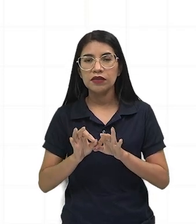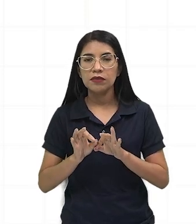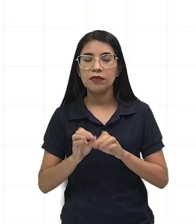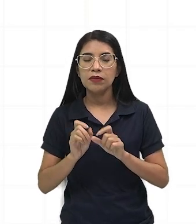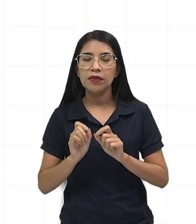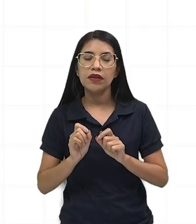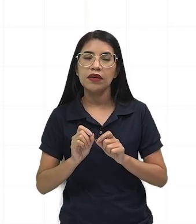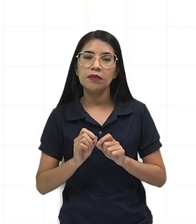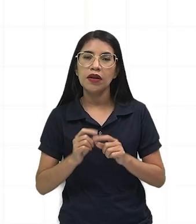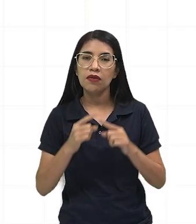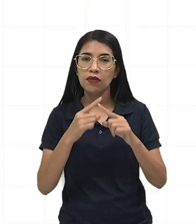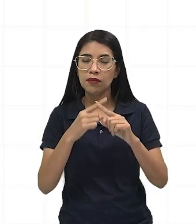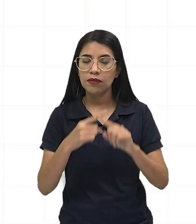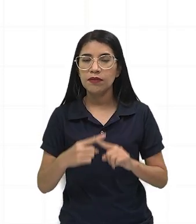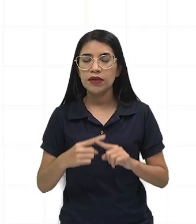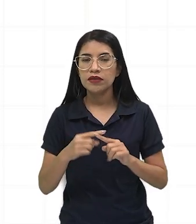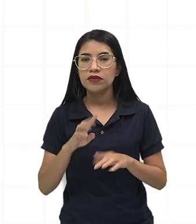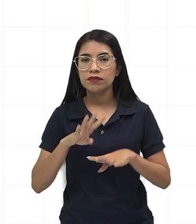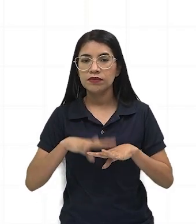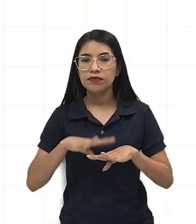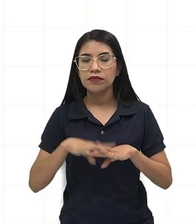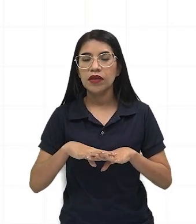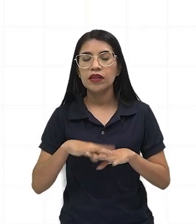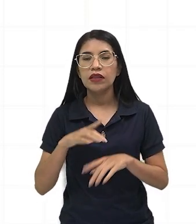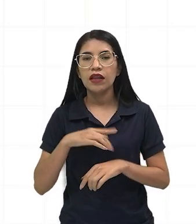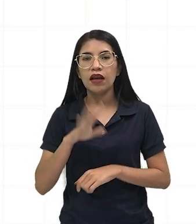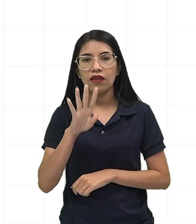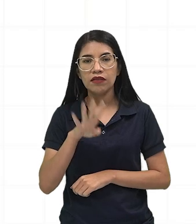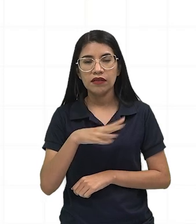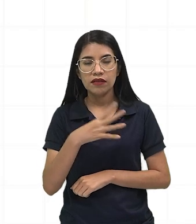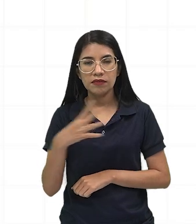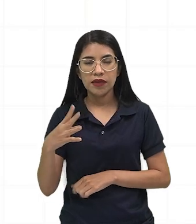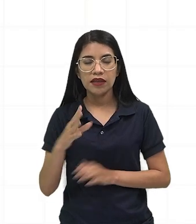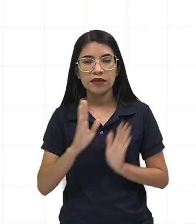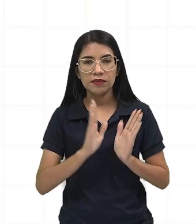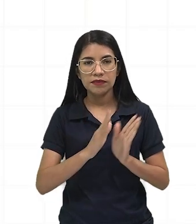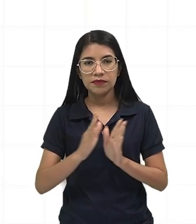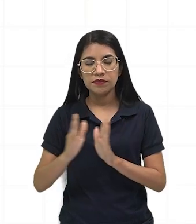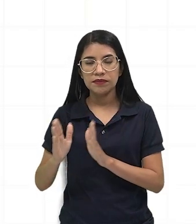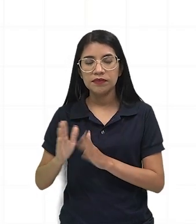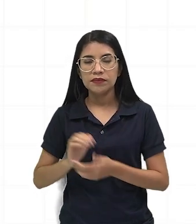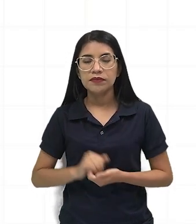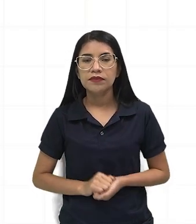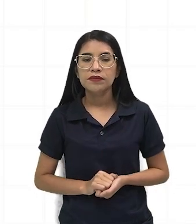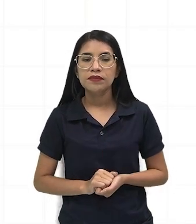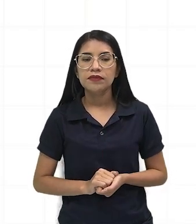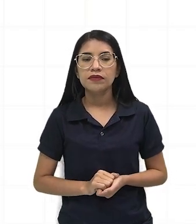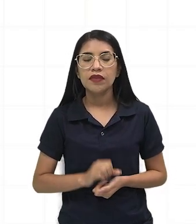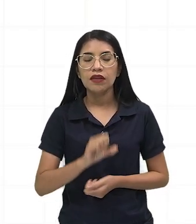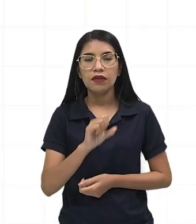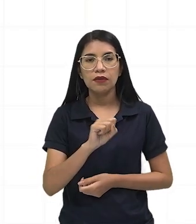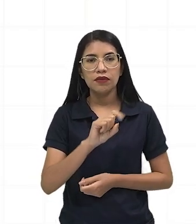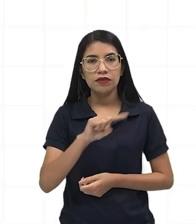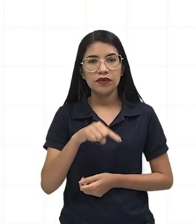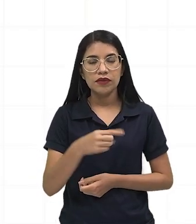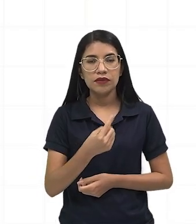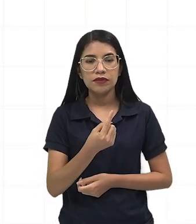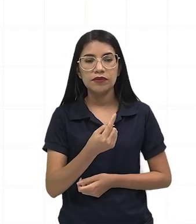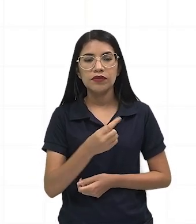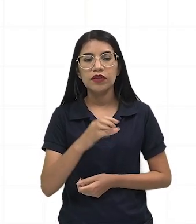Matemática estão registradas na tabela a seguir. Então, está aqui, ó. 8,1,